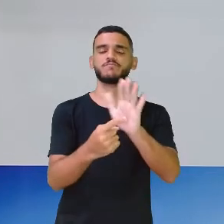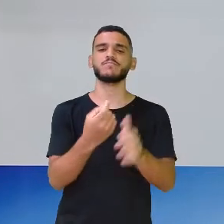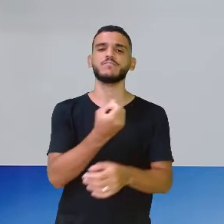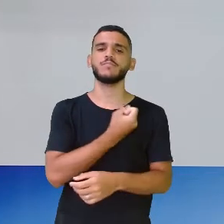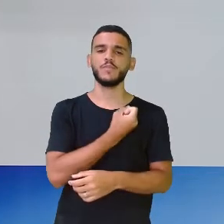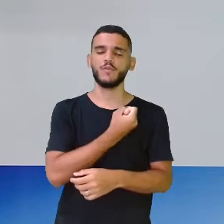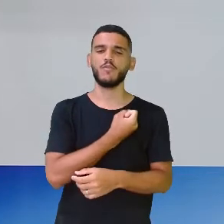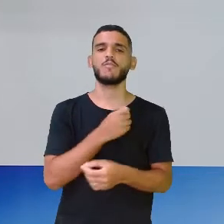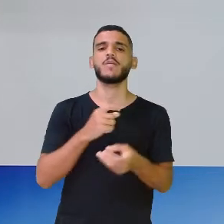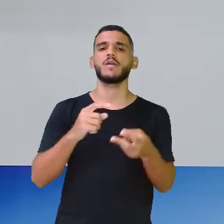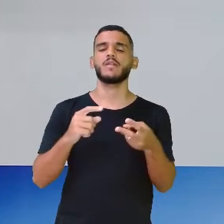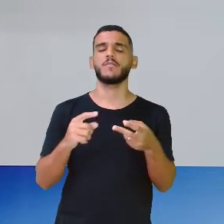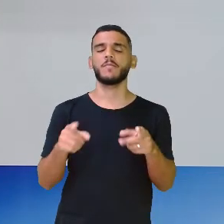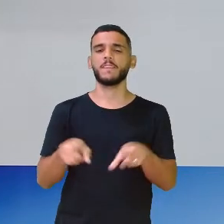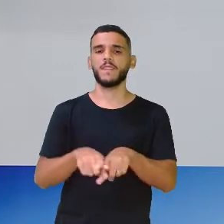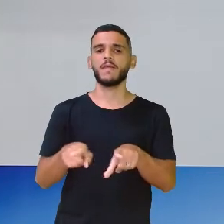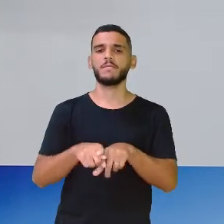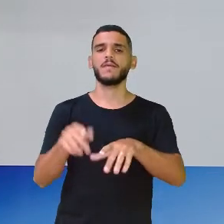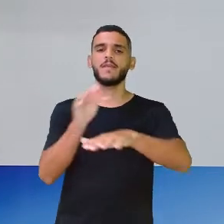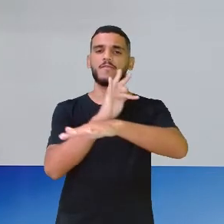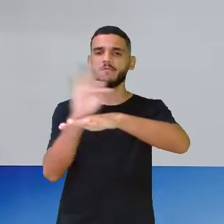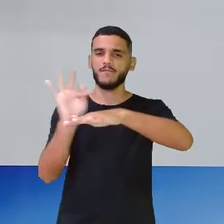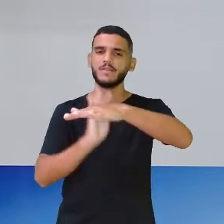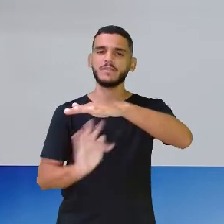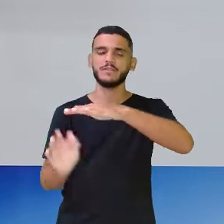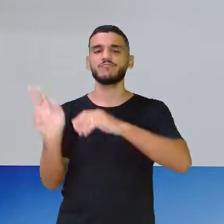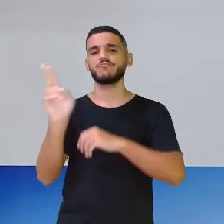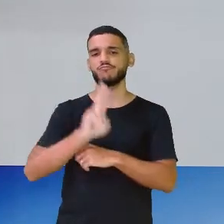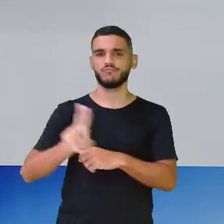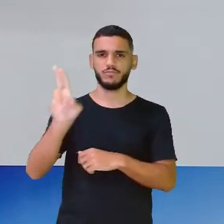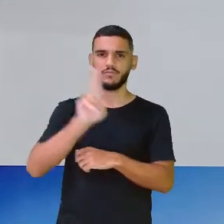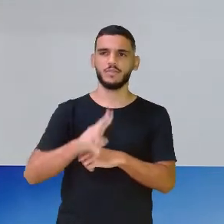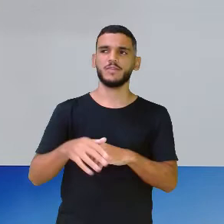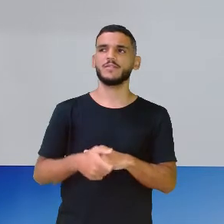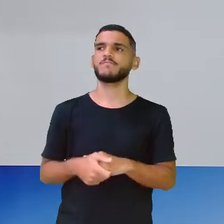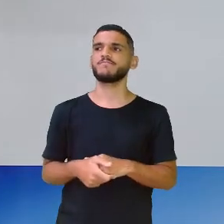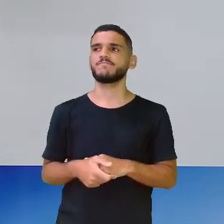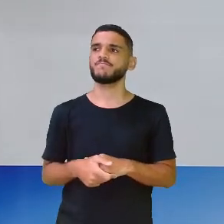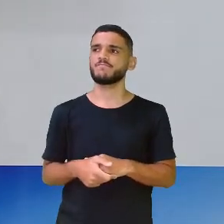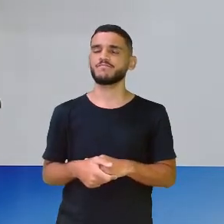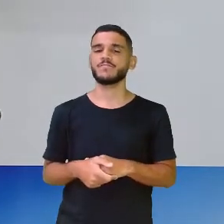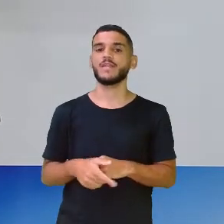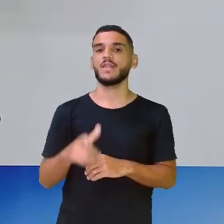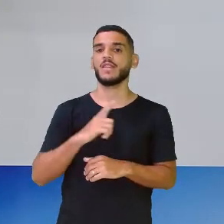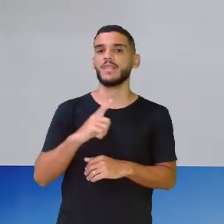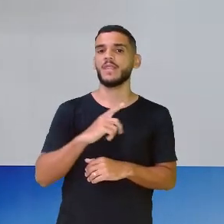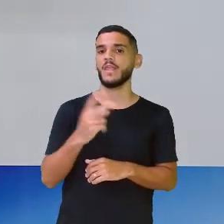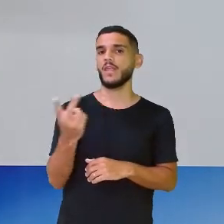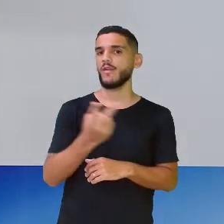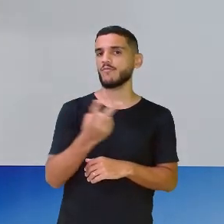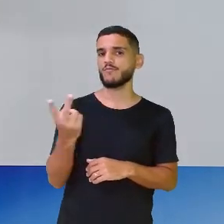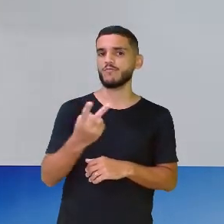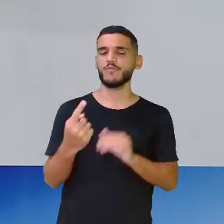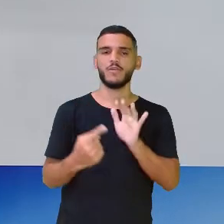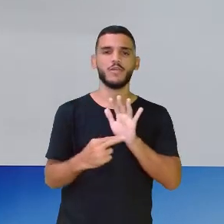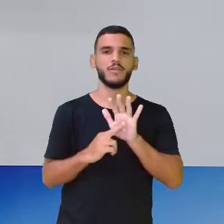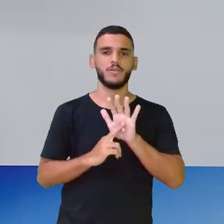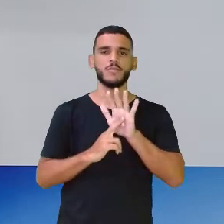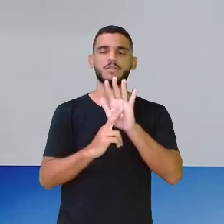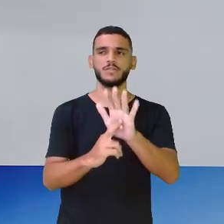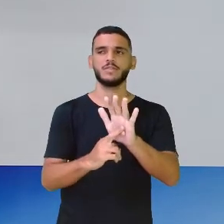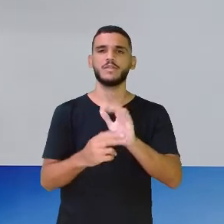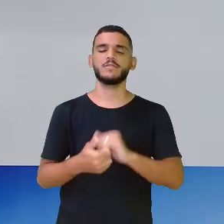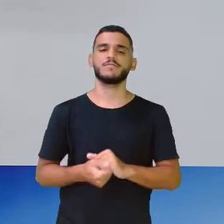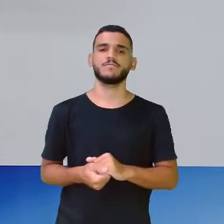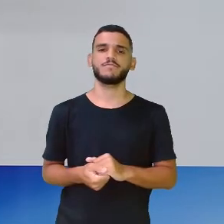forma decimal como fracionária. Não foi à toa que eu trouxe essas duas representações. Eu